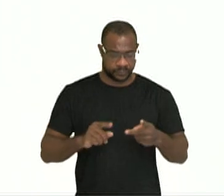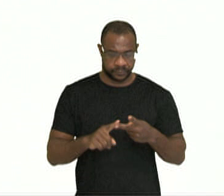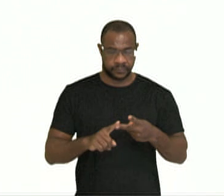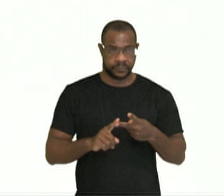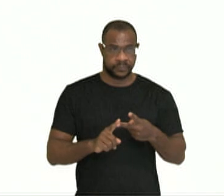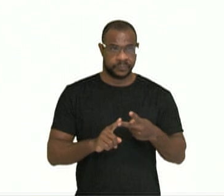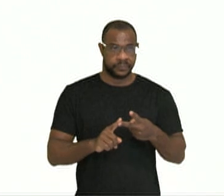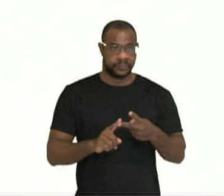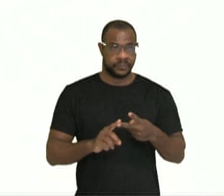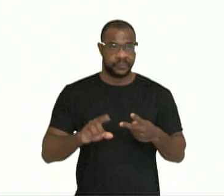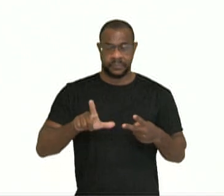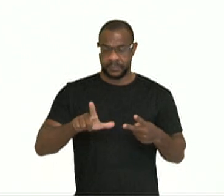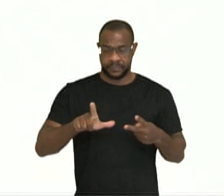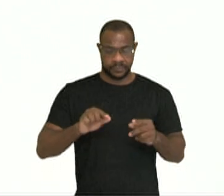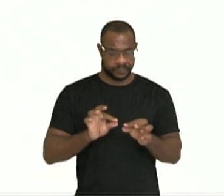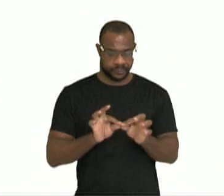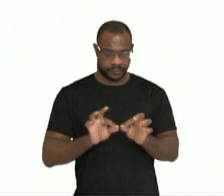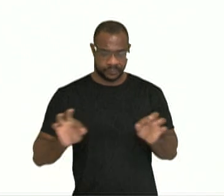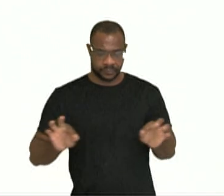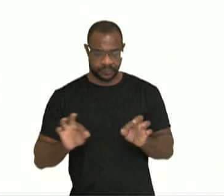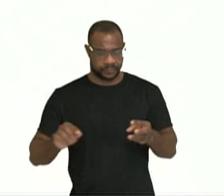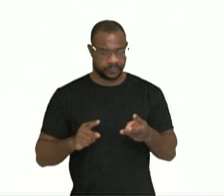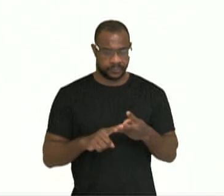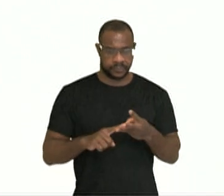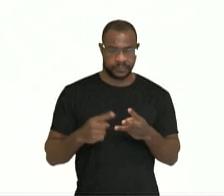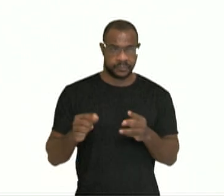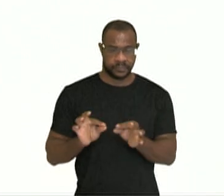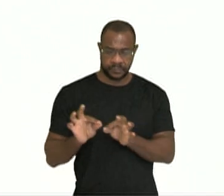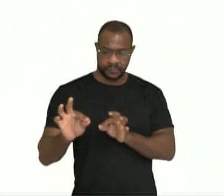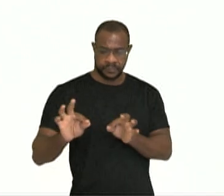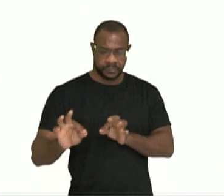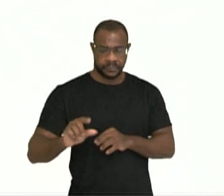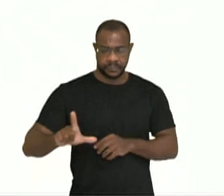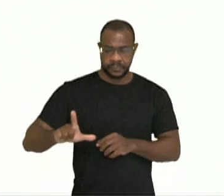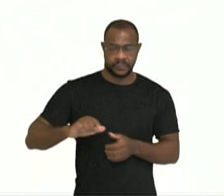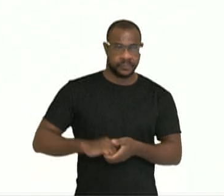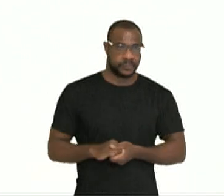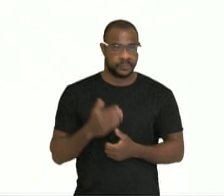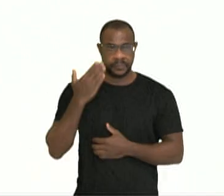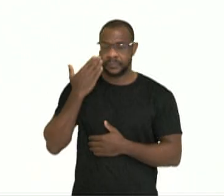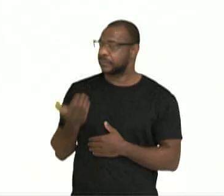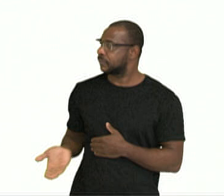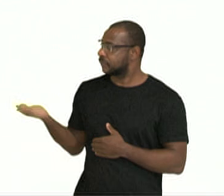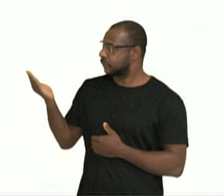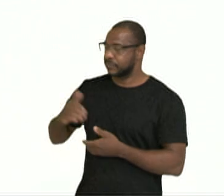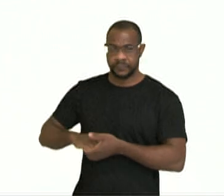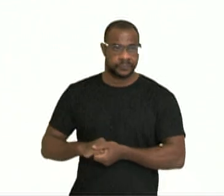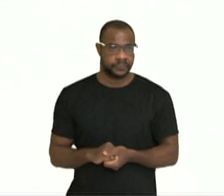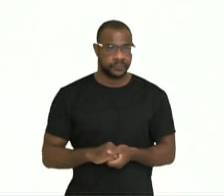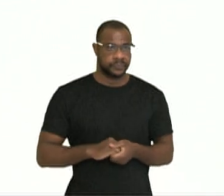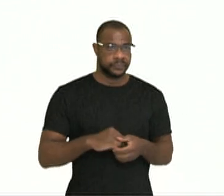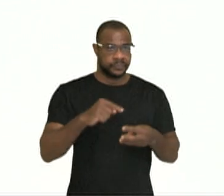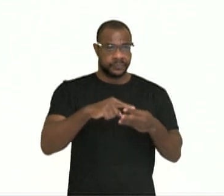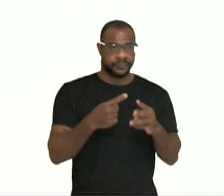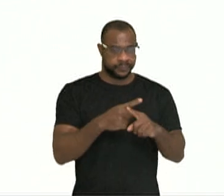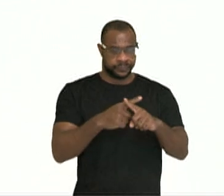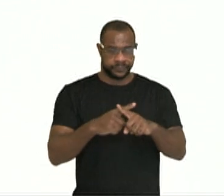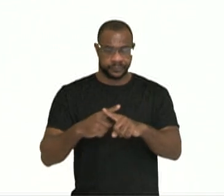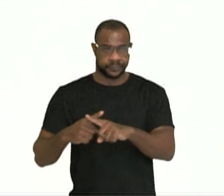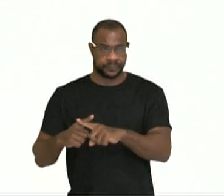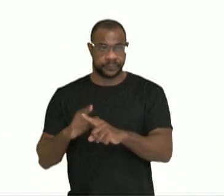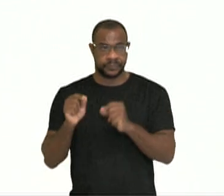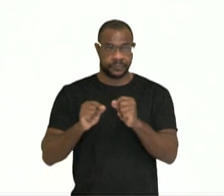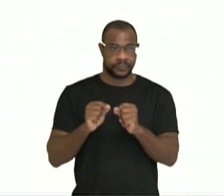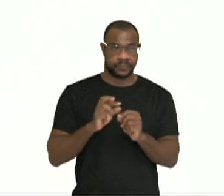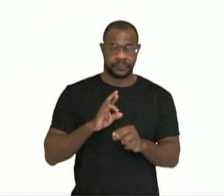3x e a altura é 2x. 1, que é o do x, vezes o 3 vezes o 2, que é dos outros monômios, vai